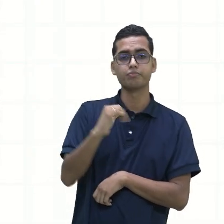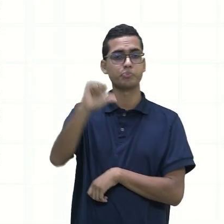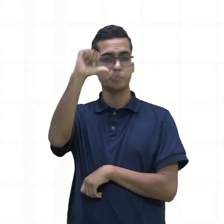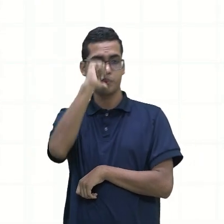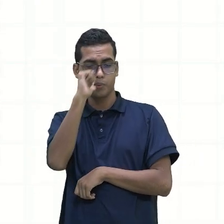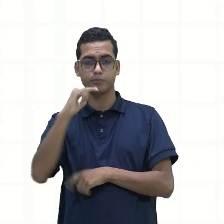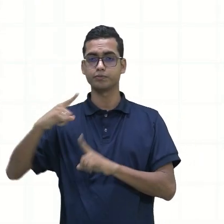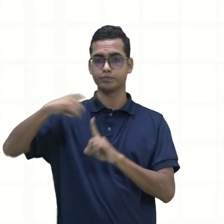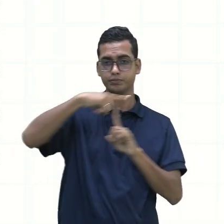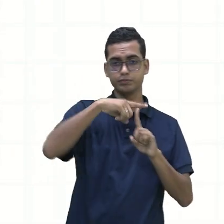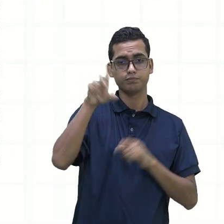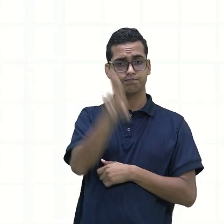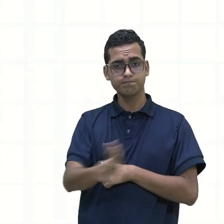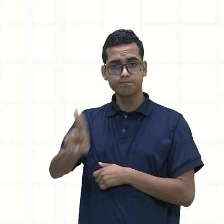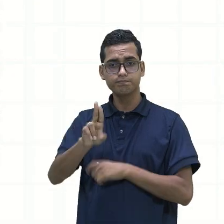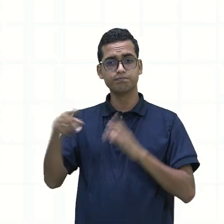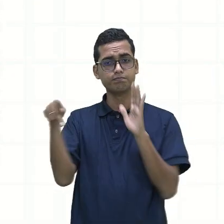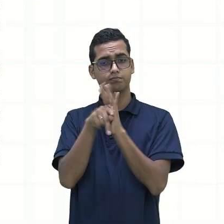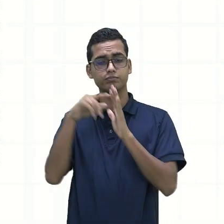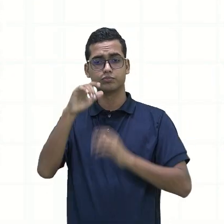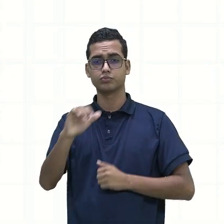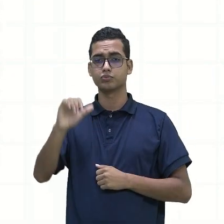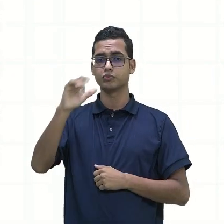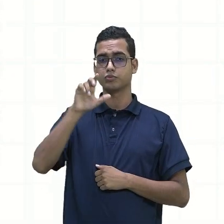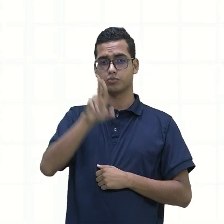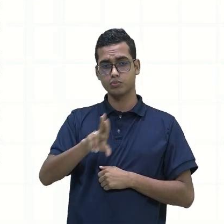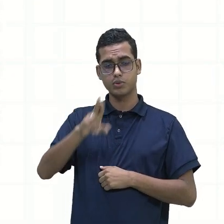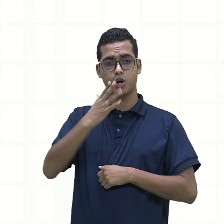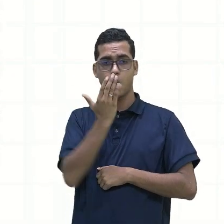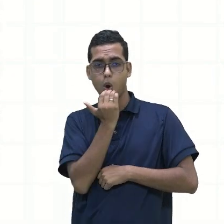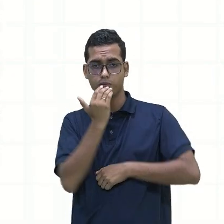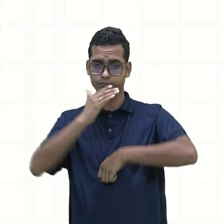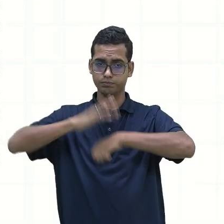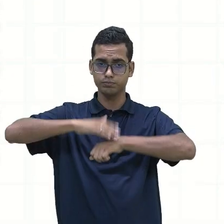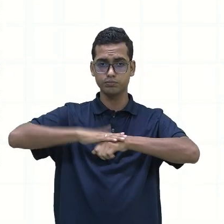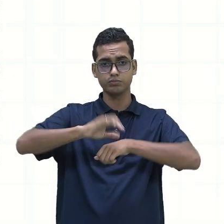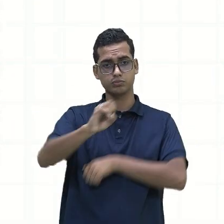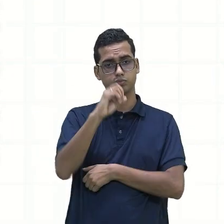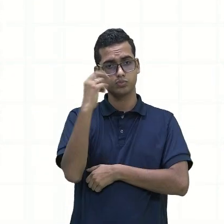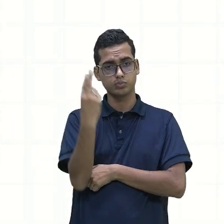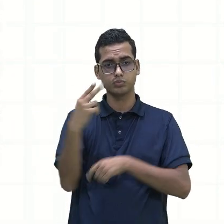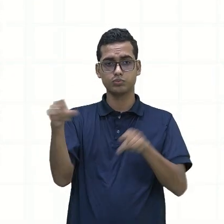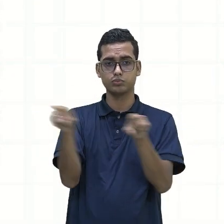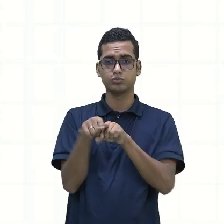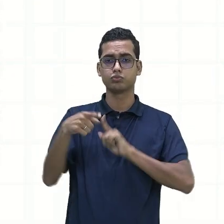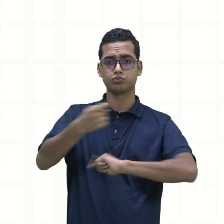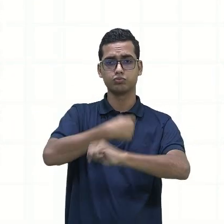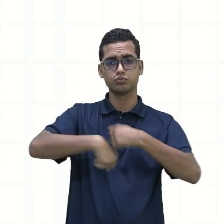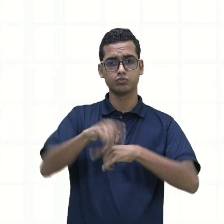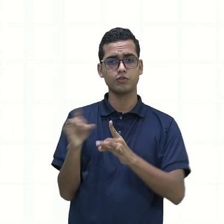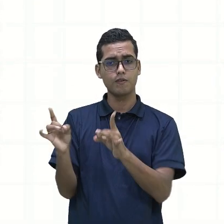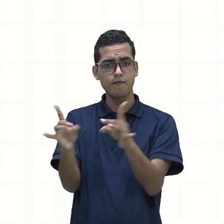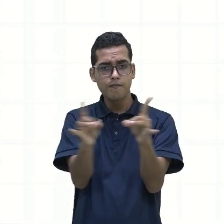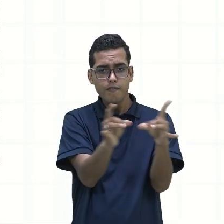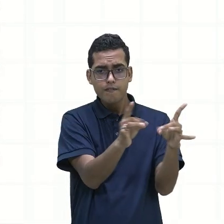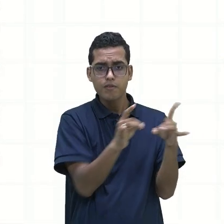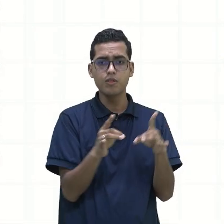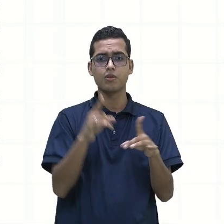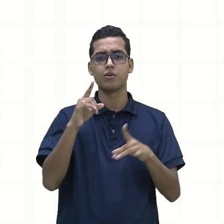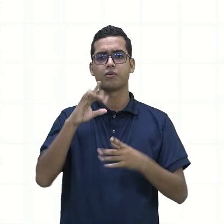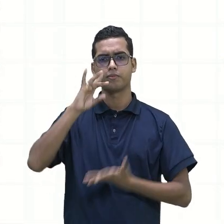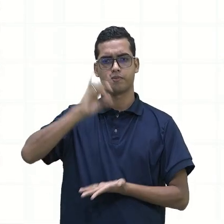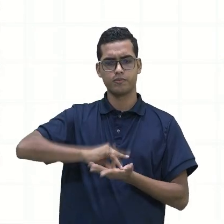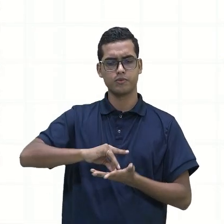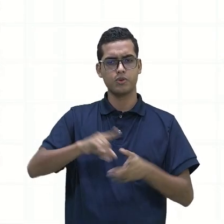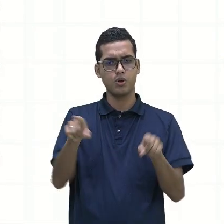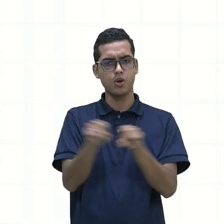podem ser usadas tanto para consumo próprio ou em escala comercial. E aí na tela nós